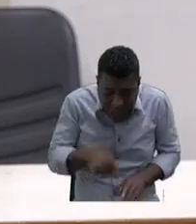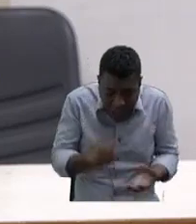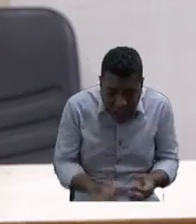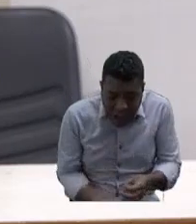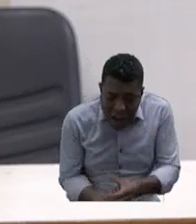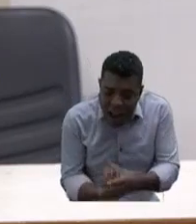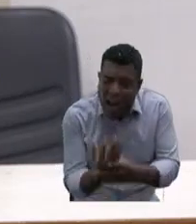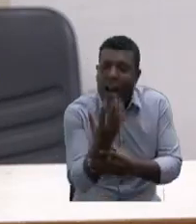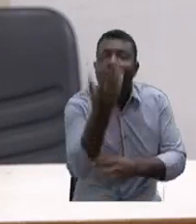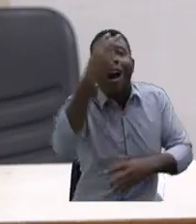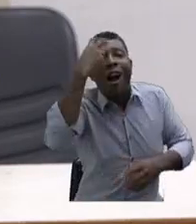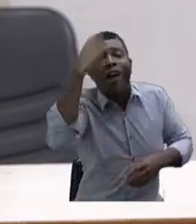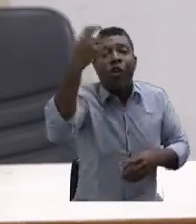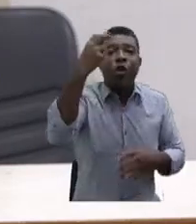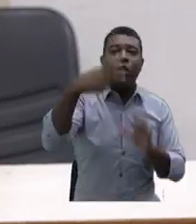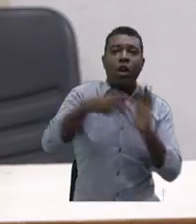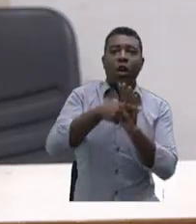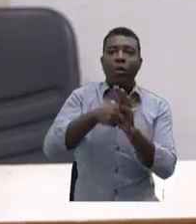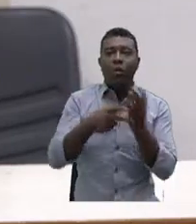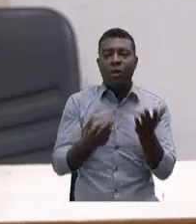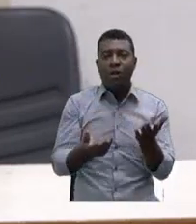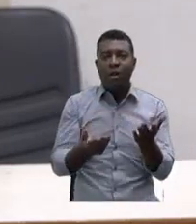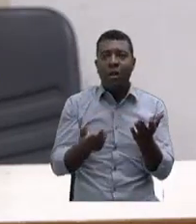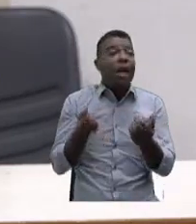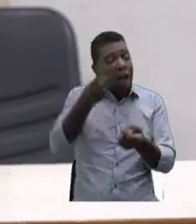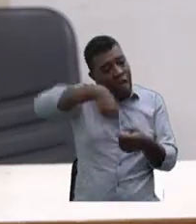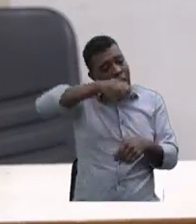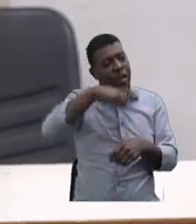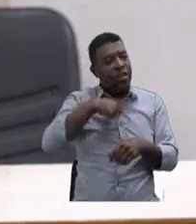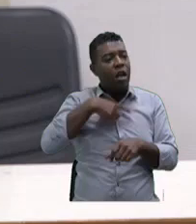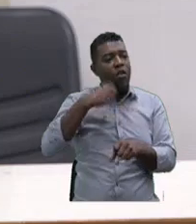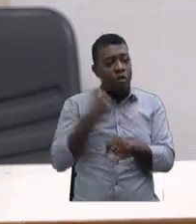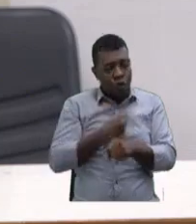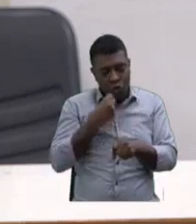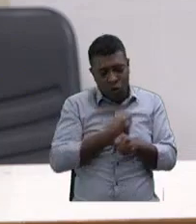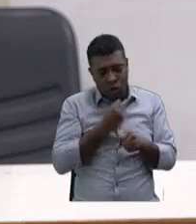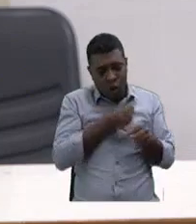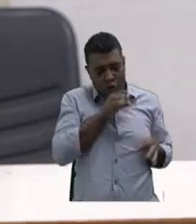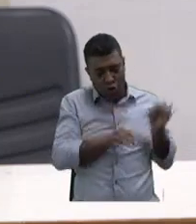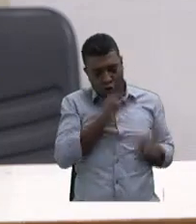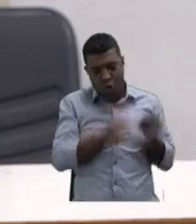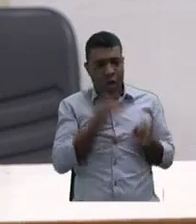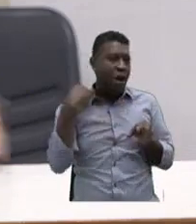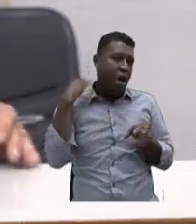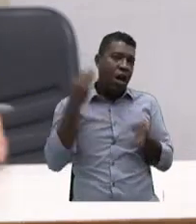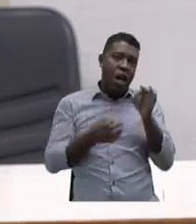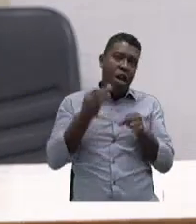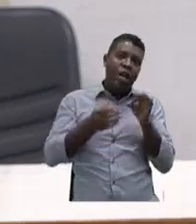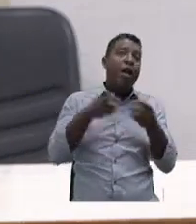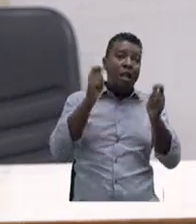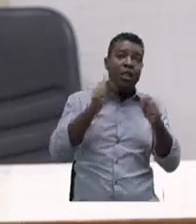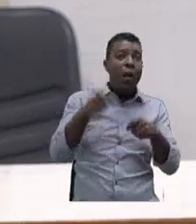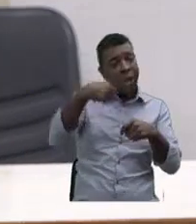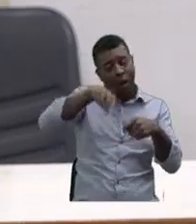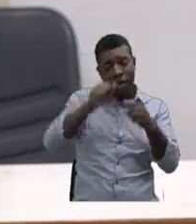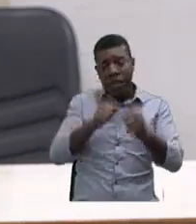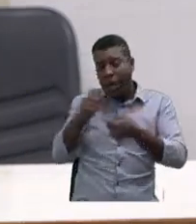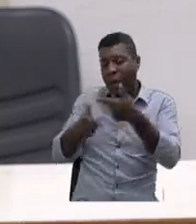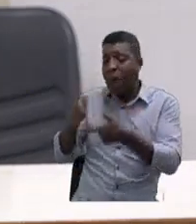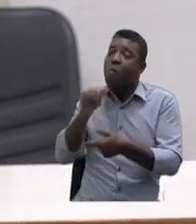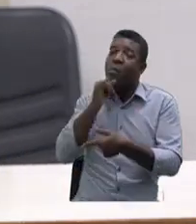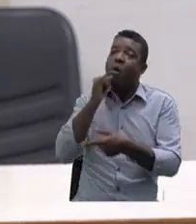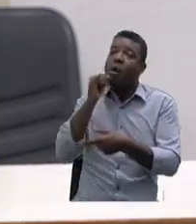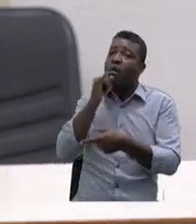cultural. Aí nós temos construções jurídicas que possibilitam trabalharmos como, por exemplo, que não foi